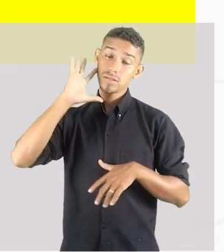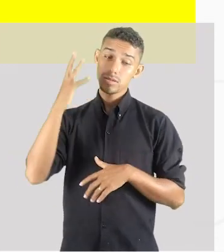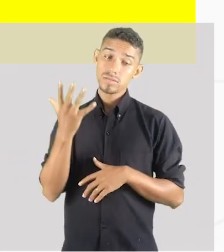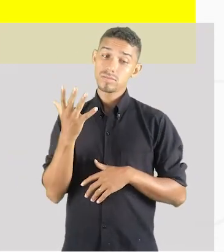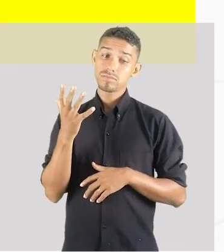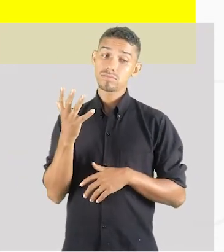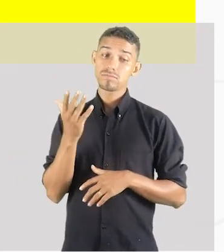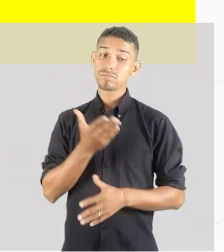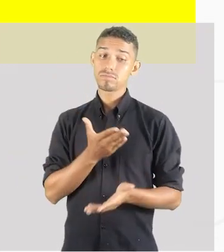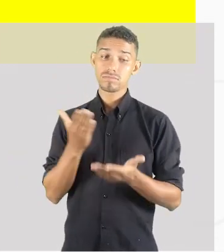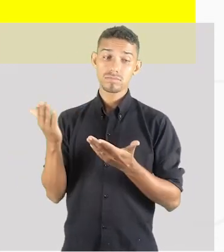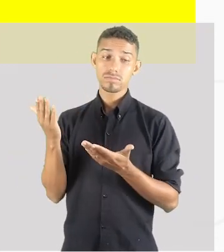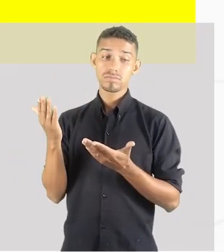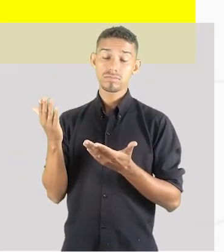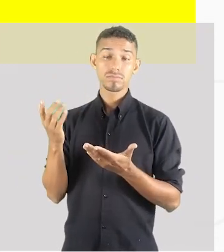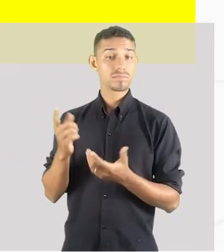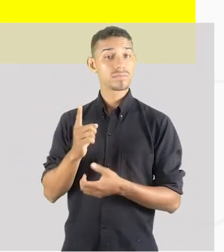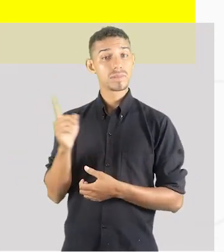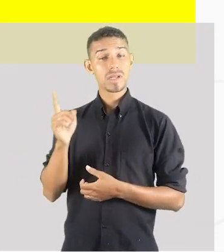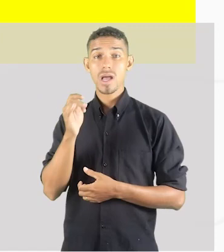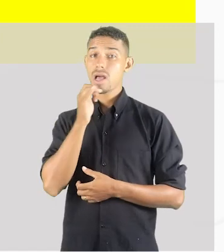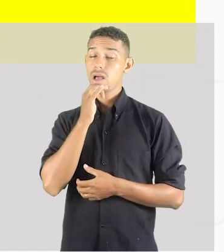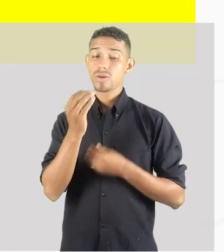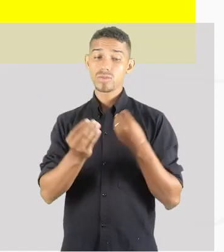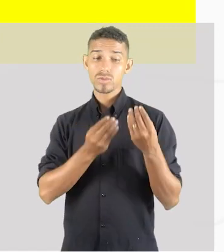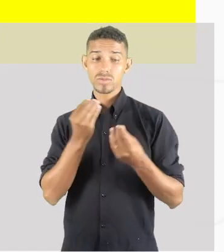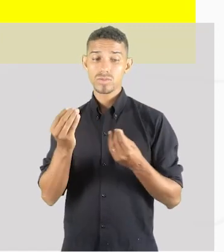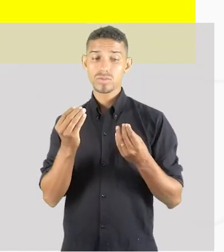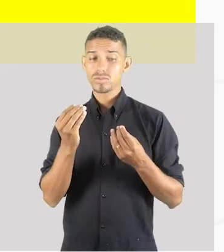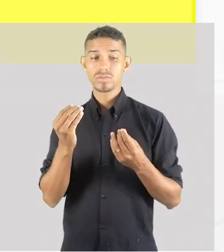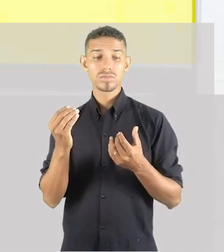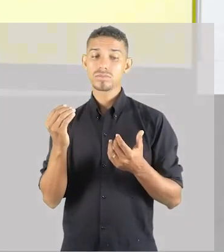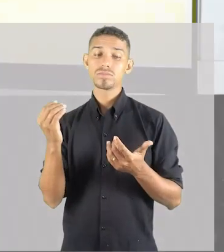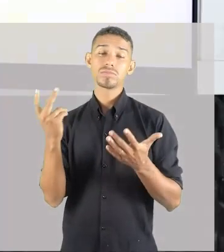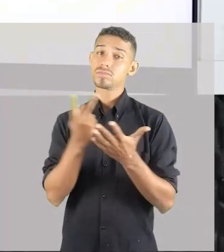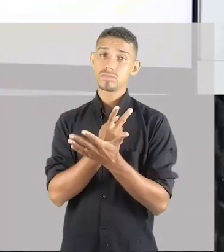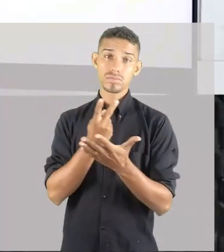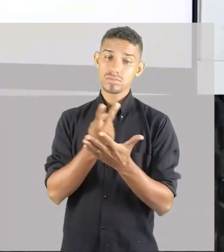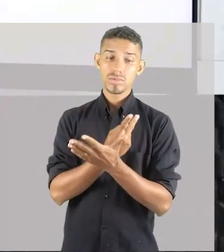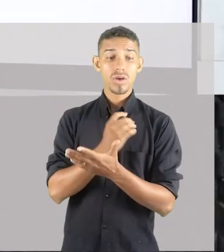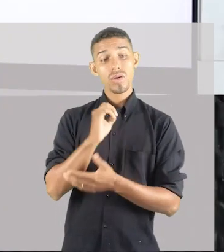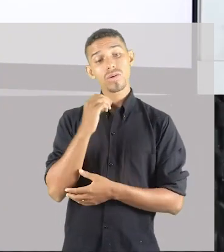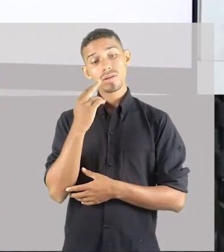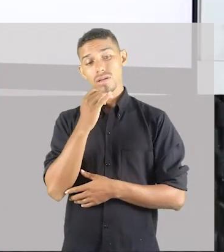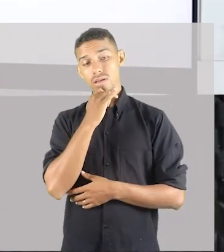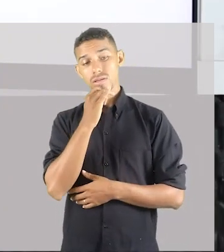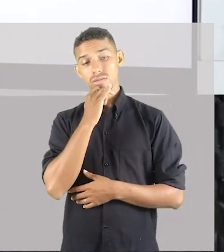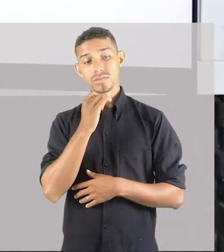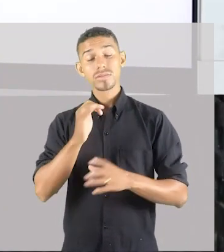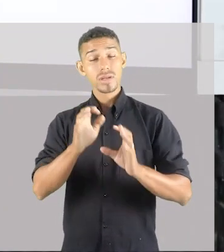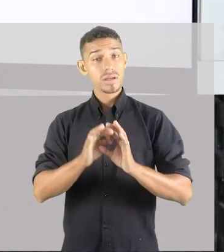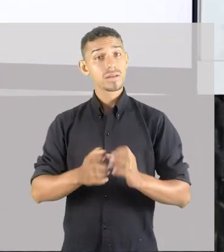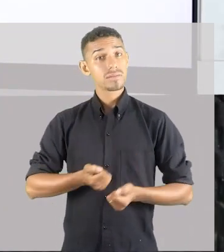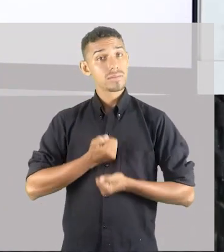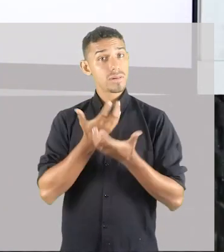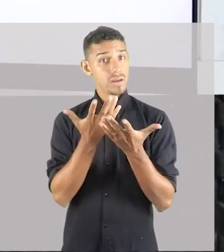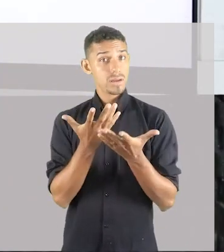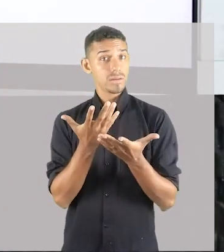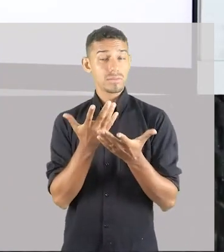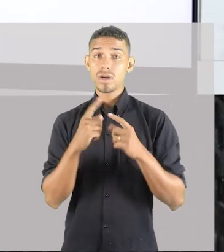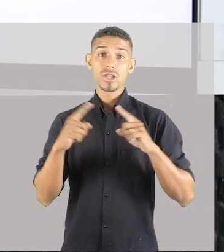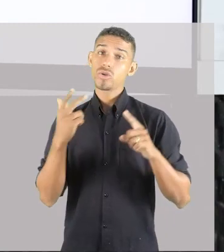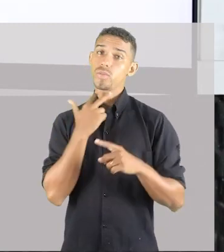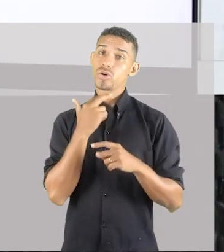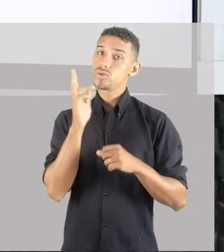ser eh indiciado como eh eh o uso indevido e assim por diante ou seja Você tem liberdade para expressar mas não pode utilizar o